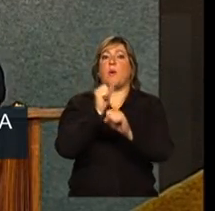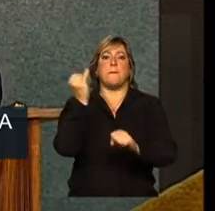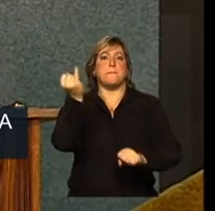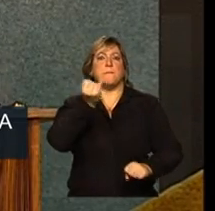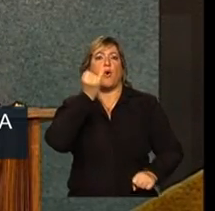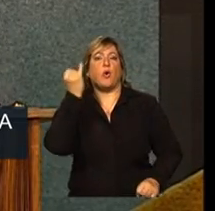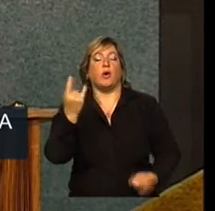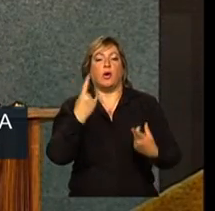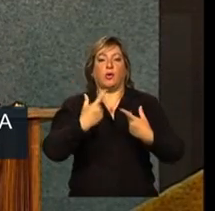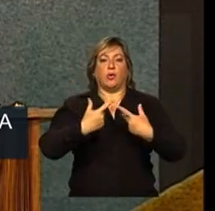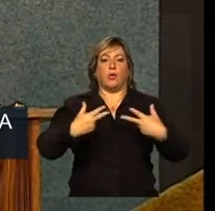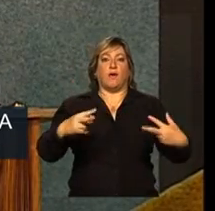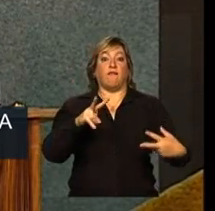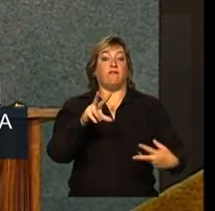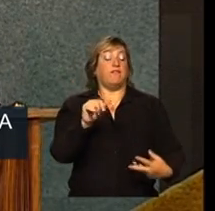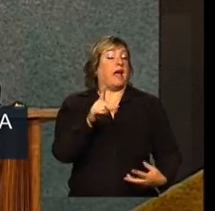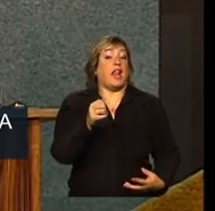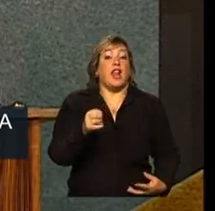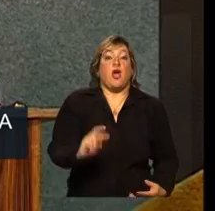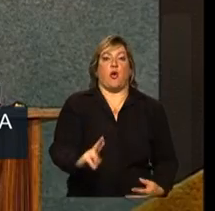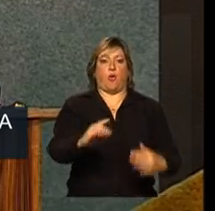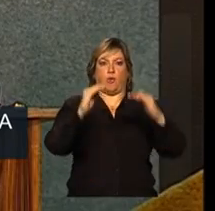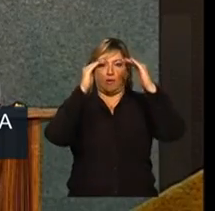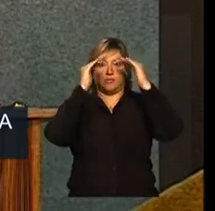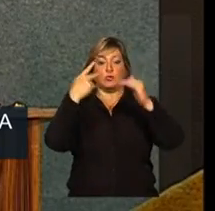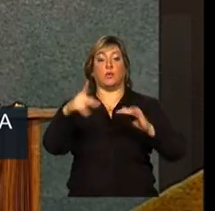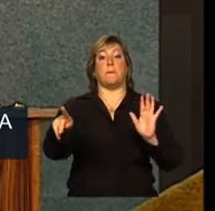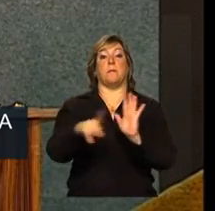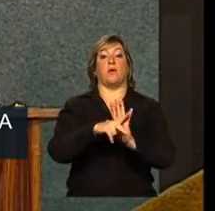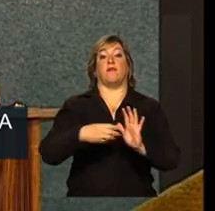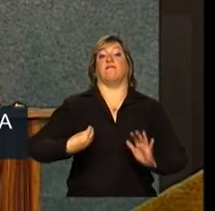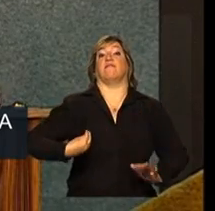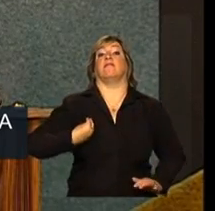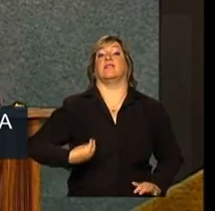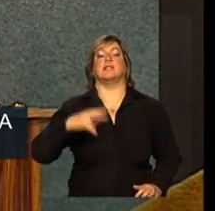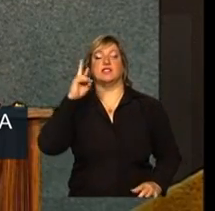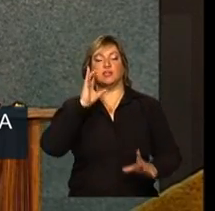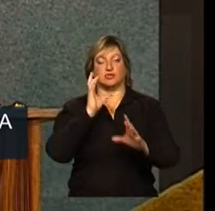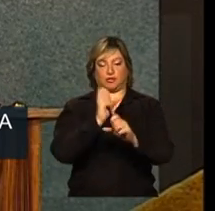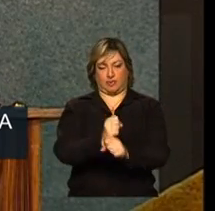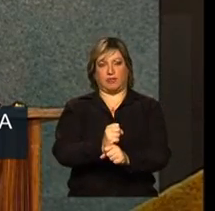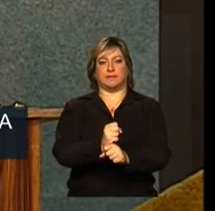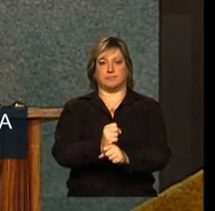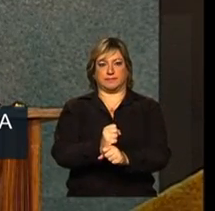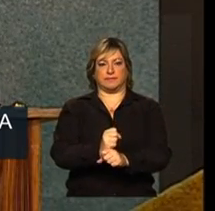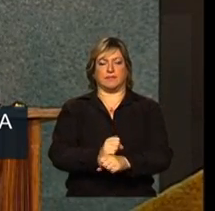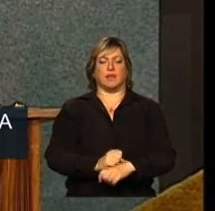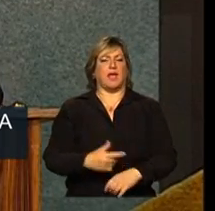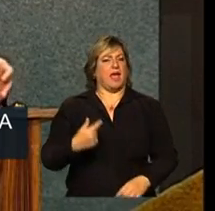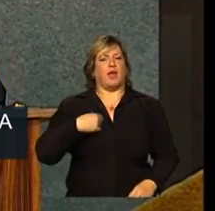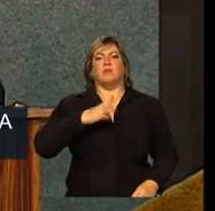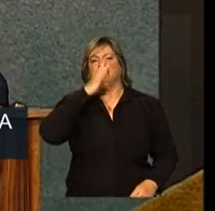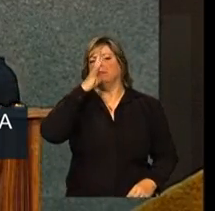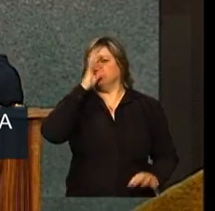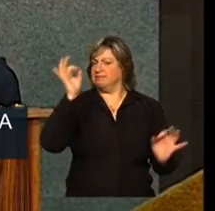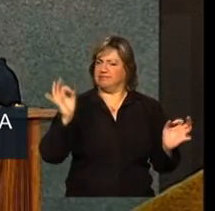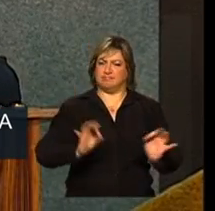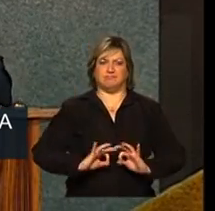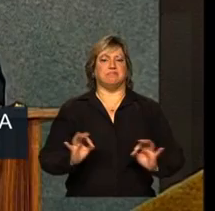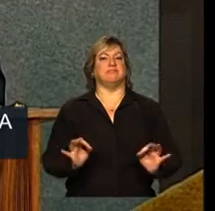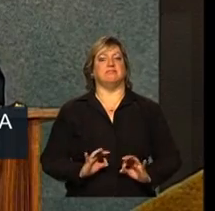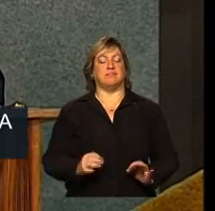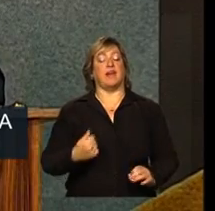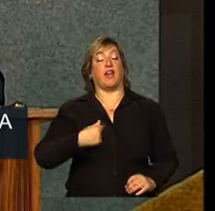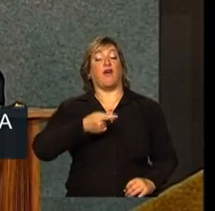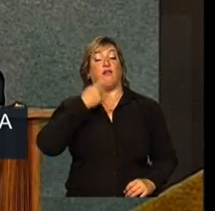uma referência da sua vida, da sua história. Sem nenhum exagero, e